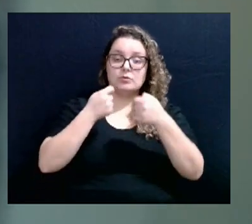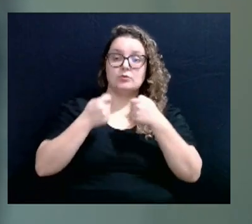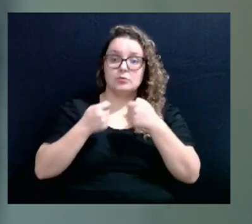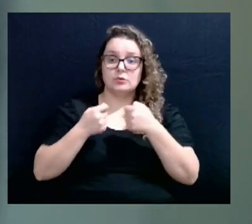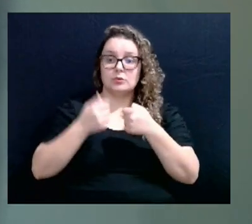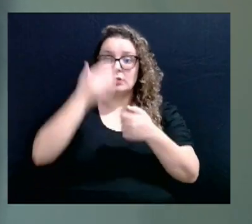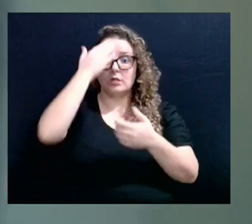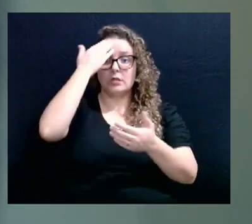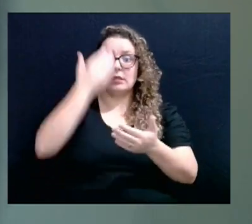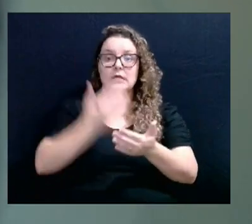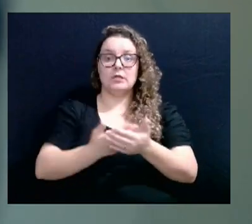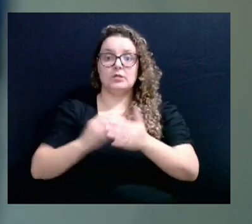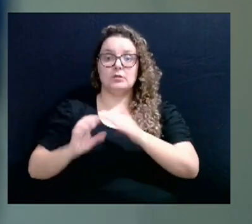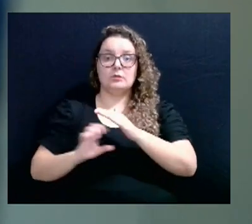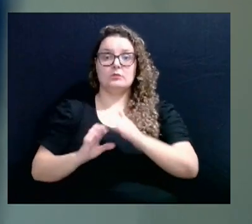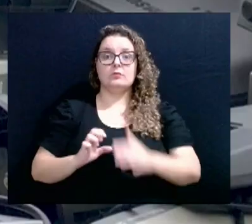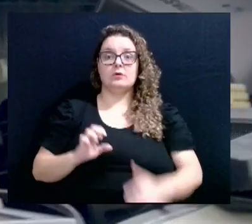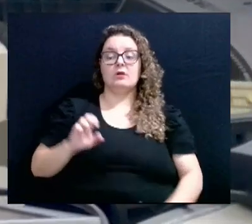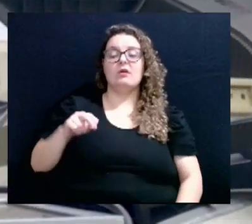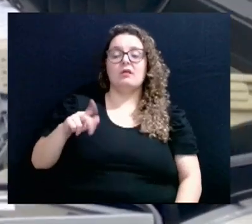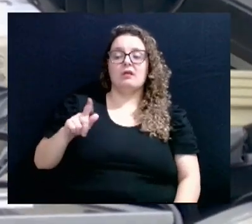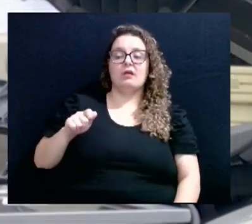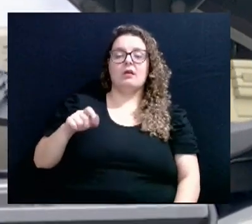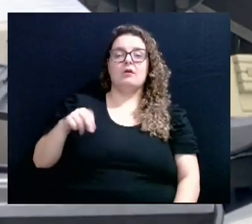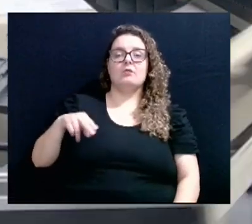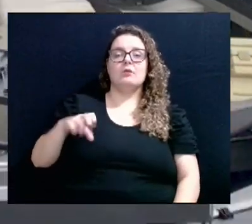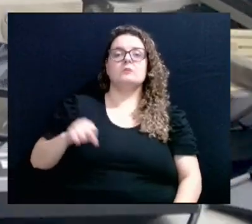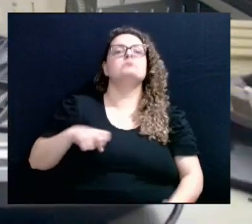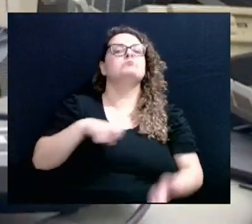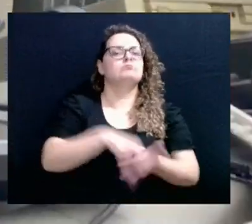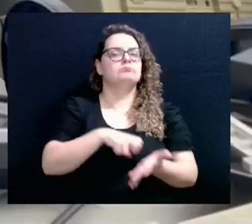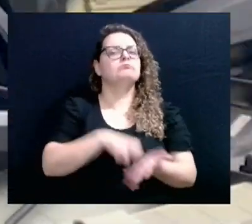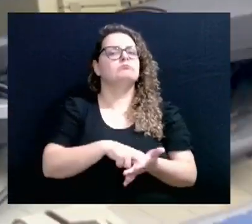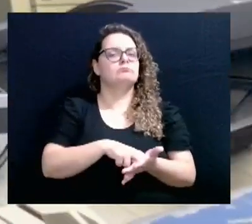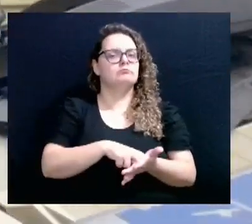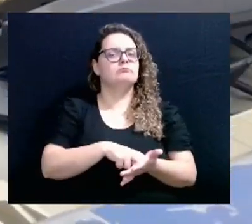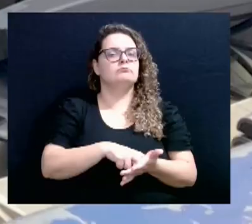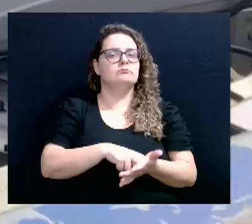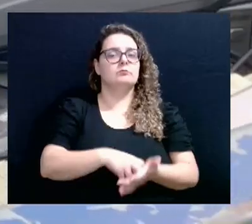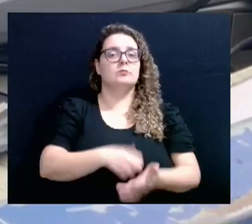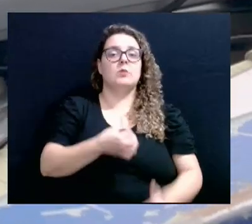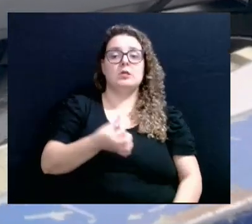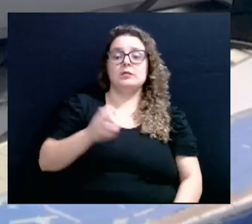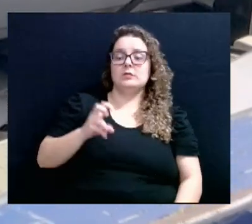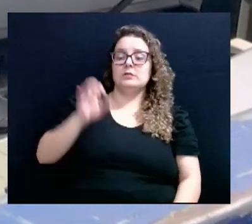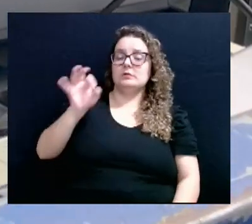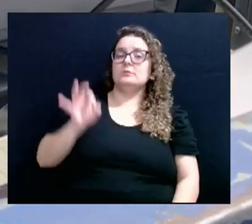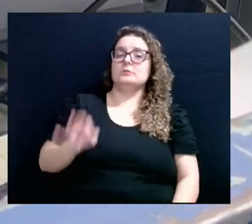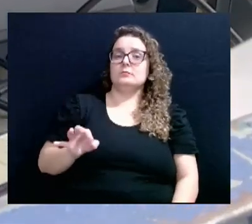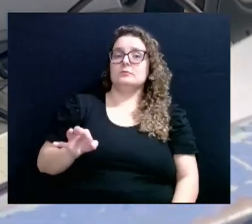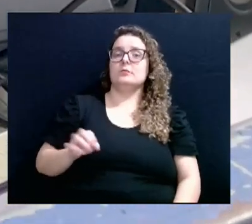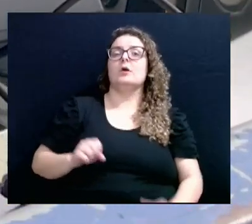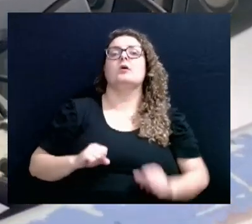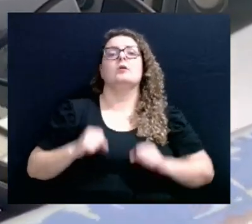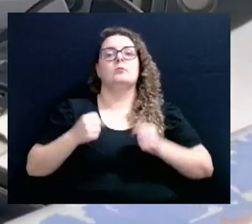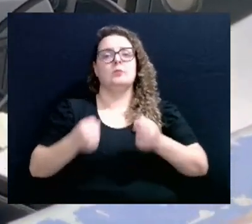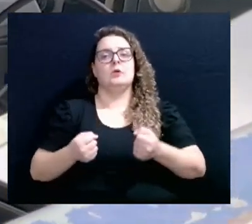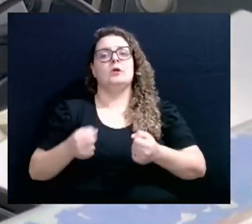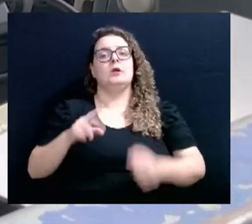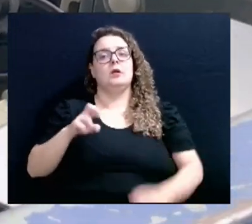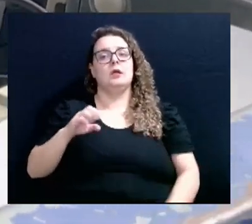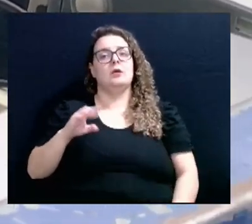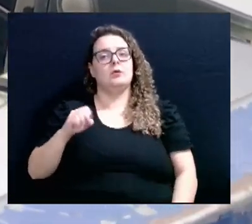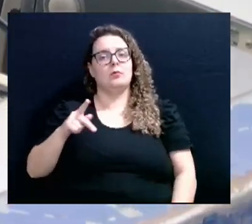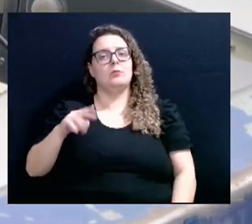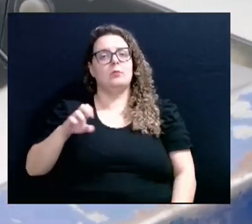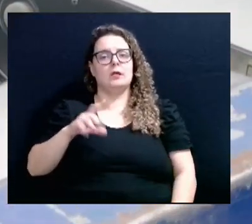empresas enganosas devem ser punidas, enquanto 65% defendem recompensas para as